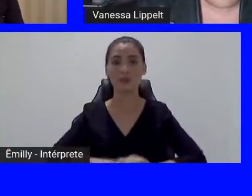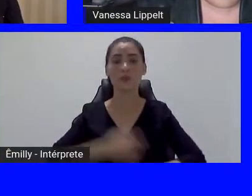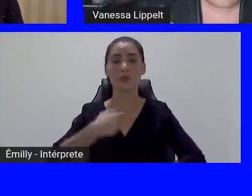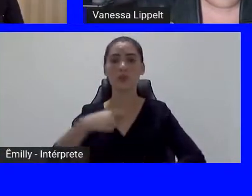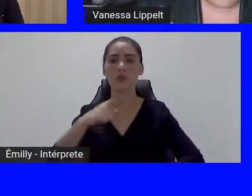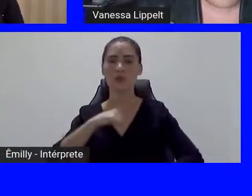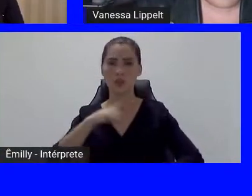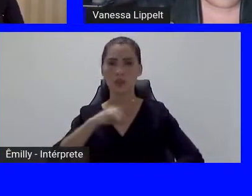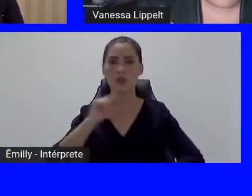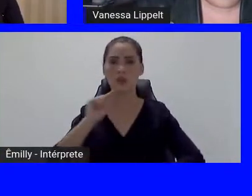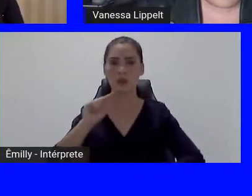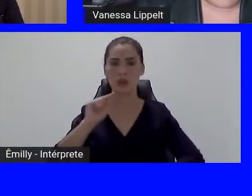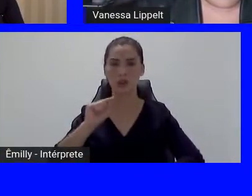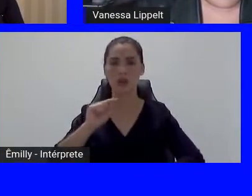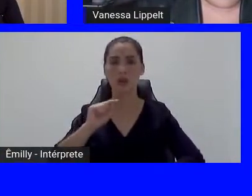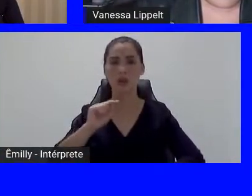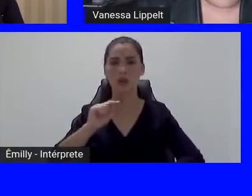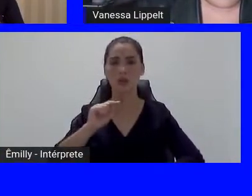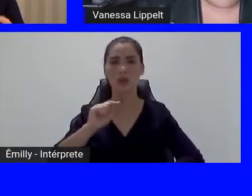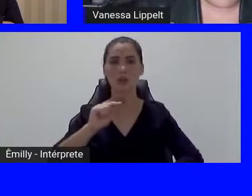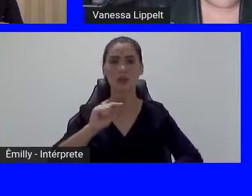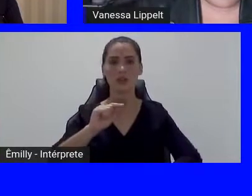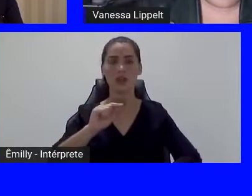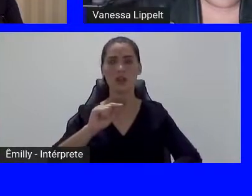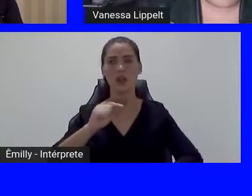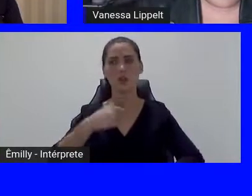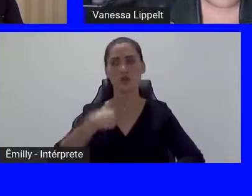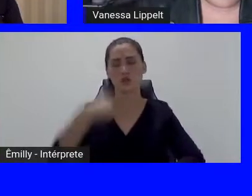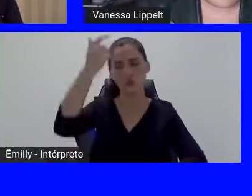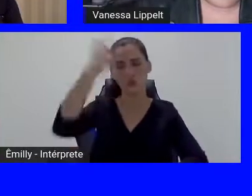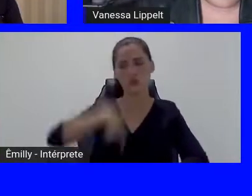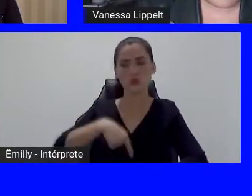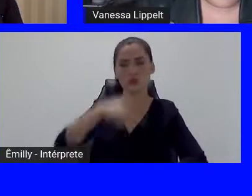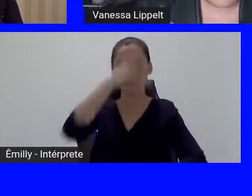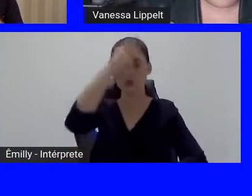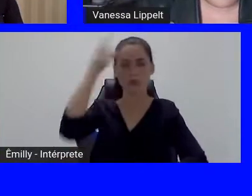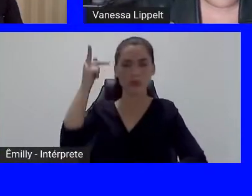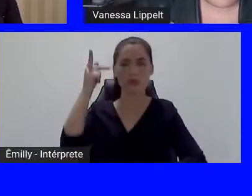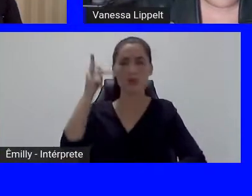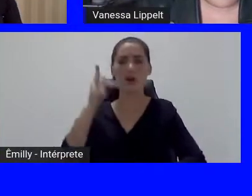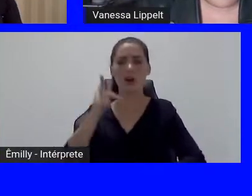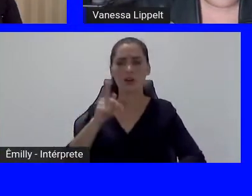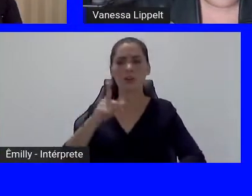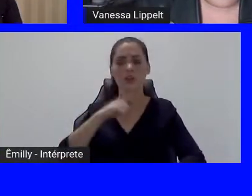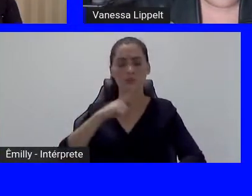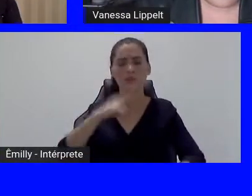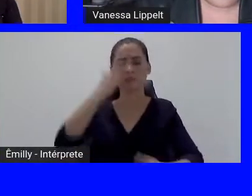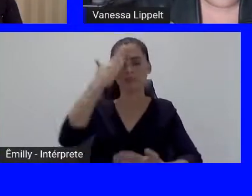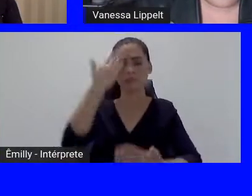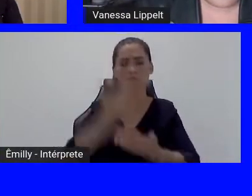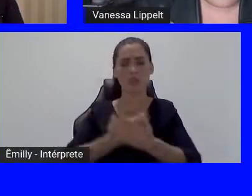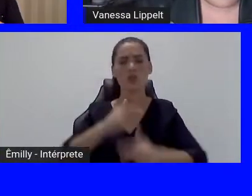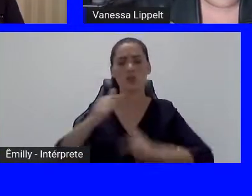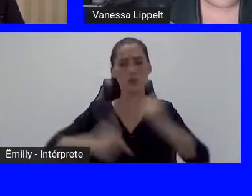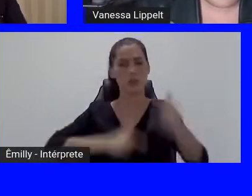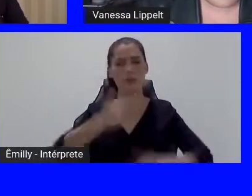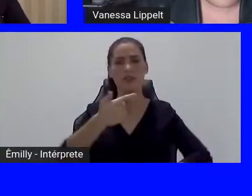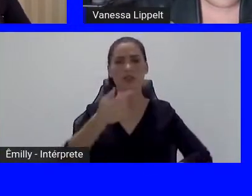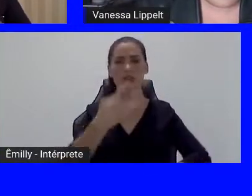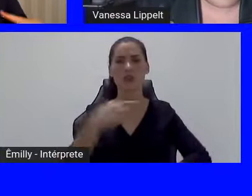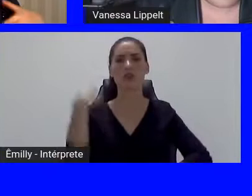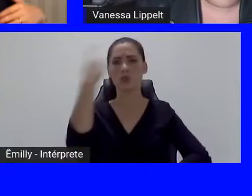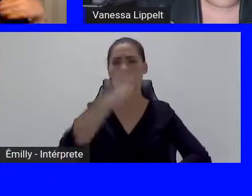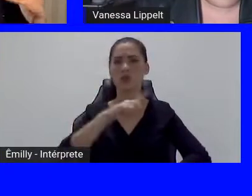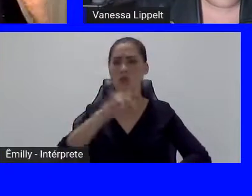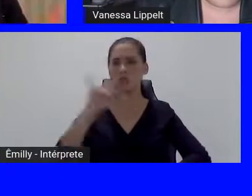imagem, acredito que de credibilidade, pelo todo o trabalho. Sou uma pessoa que trabalho 24 horas por dia, que amo o meu